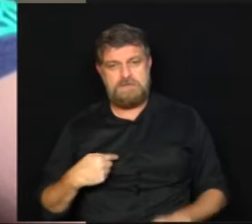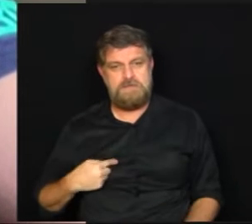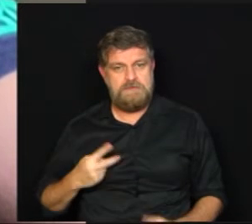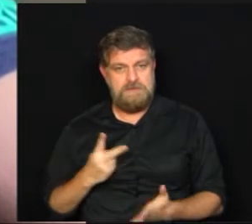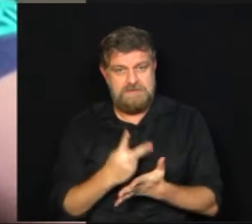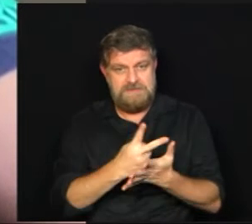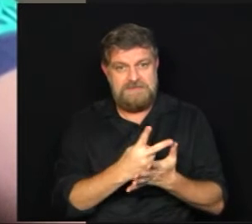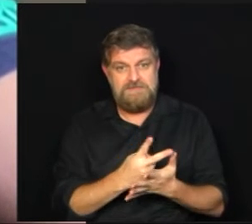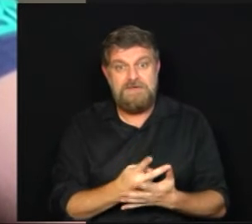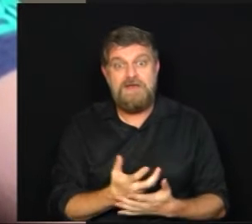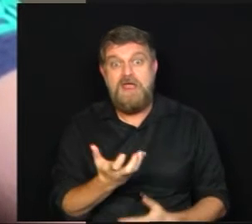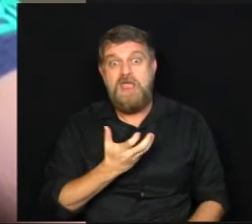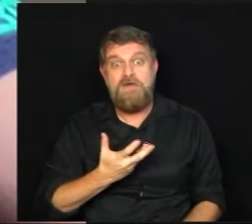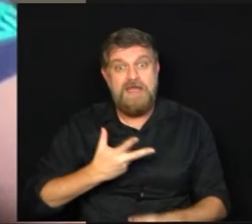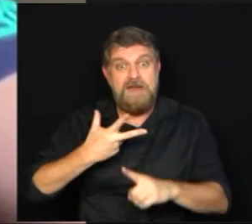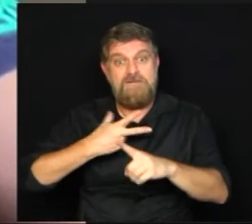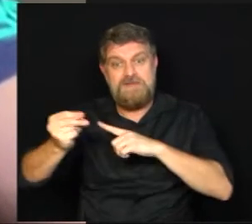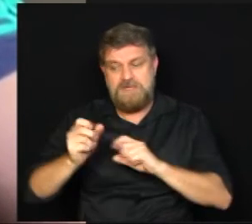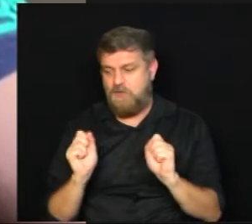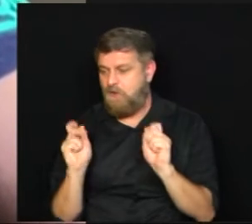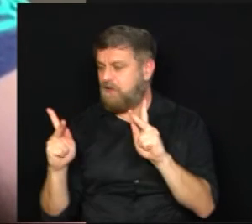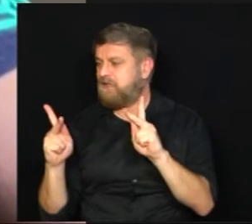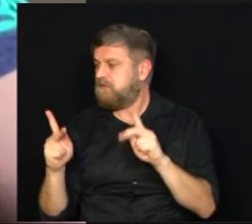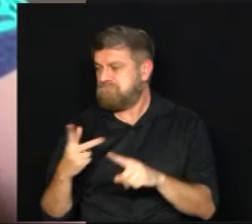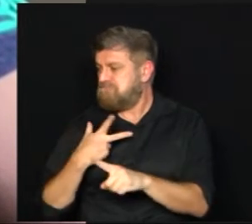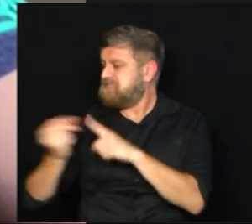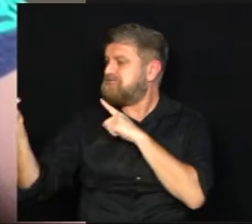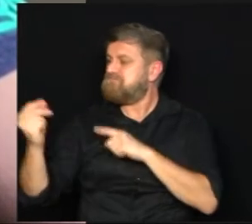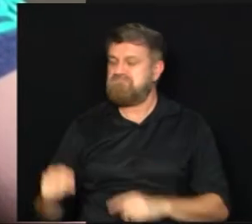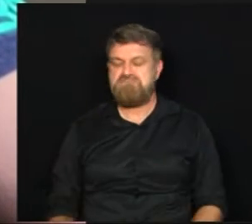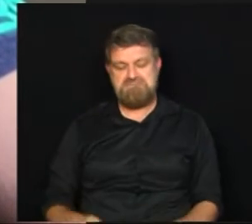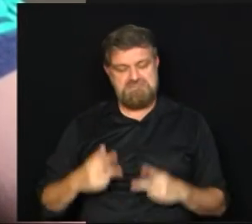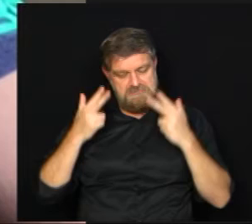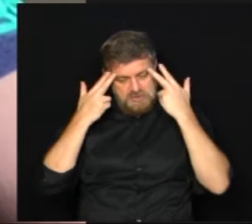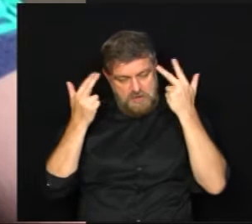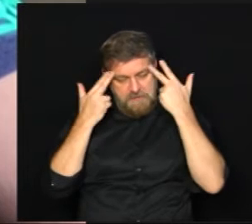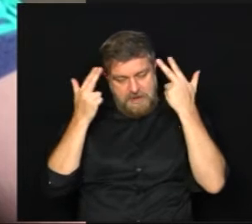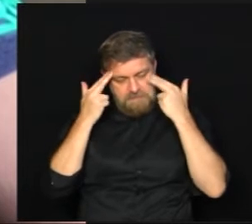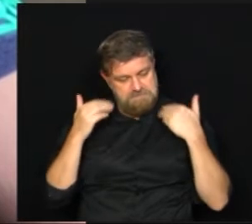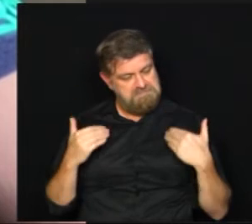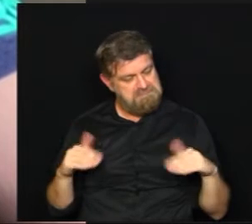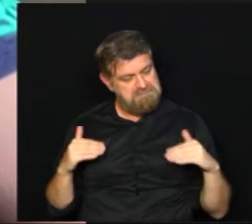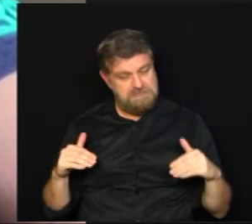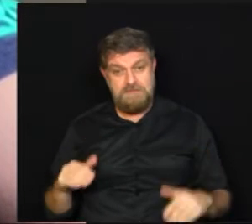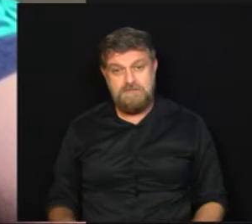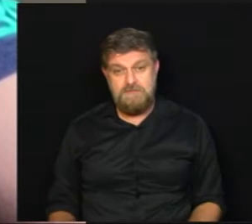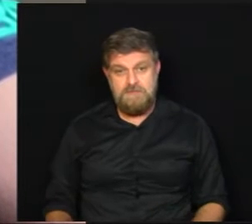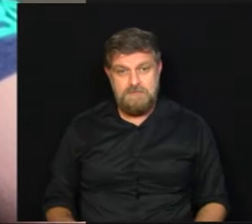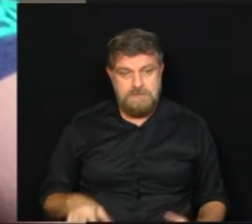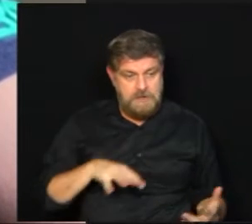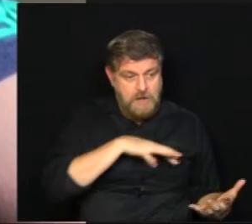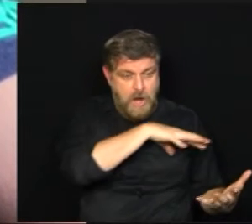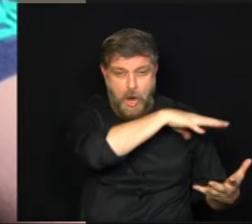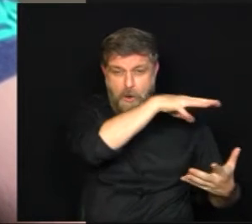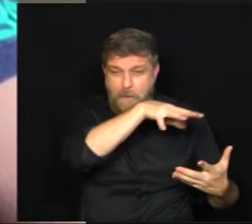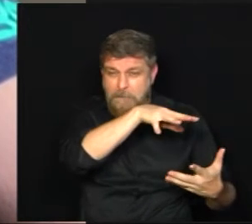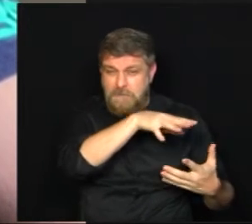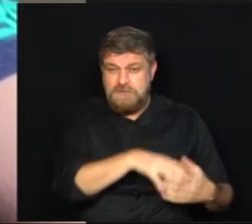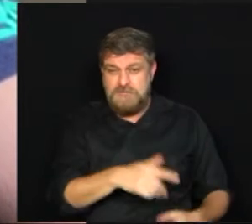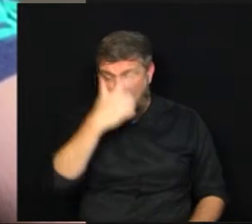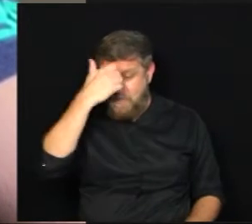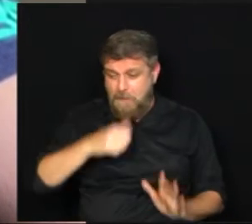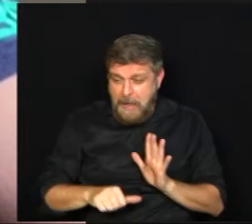competição para ganhar. Então, quando eu ganho, eu falo, ok, tudo bem. Quando eu ganhei a primeira medalha no Mundial, foi a primeira medalhista